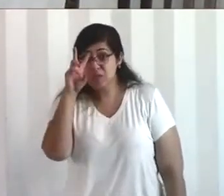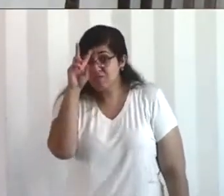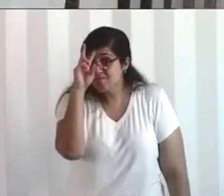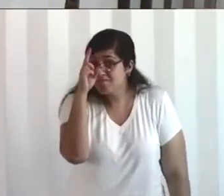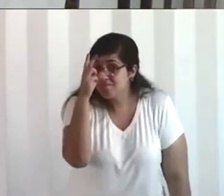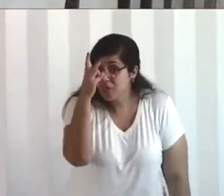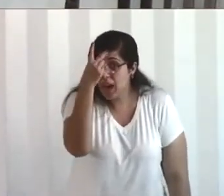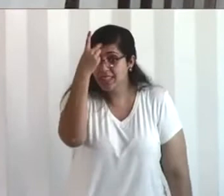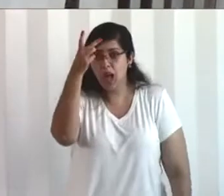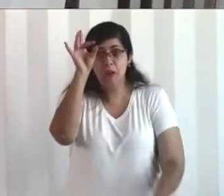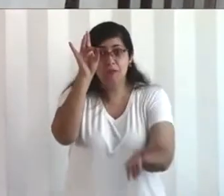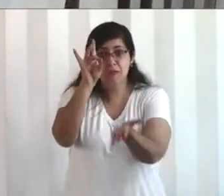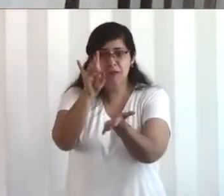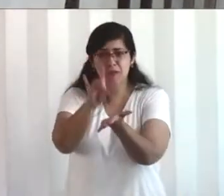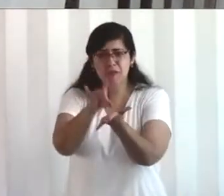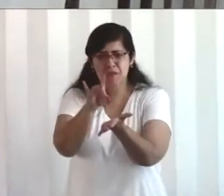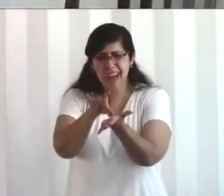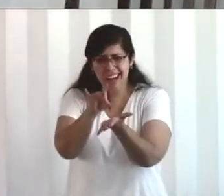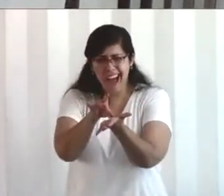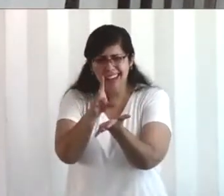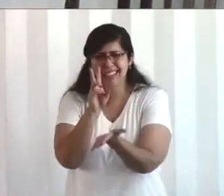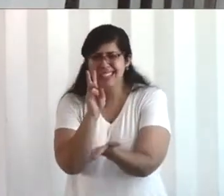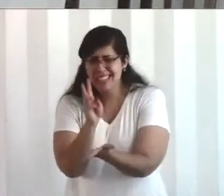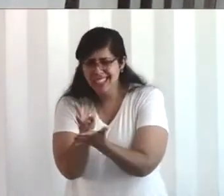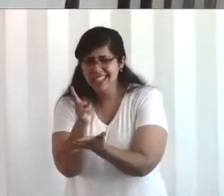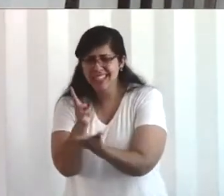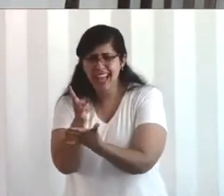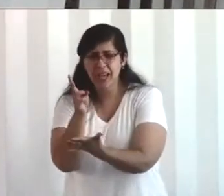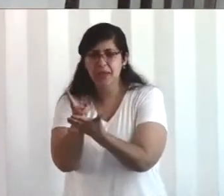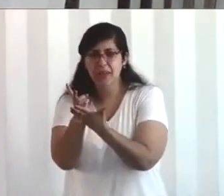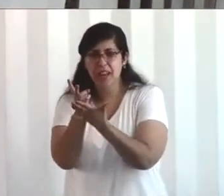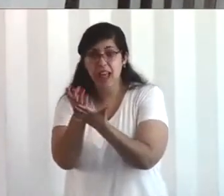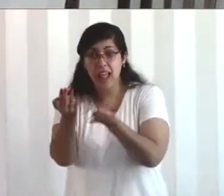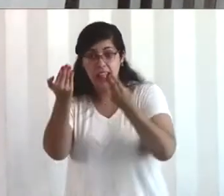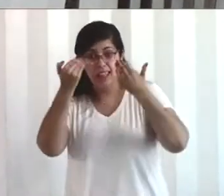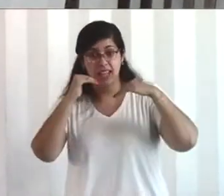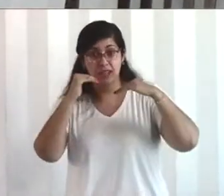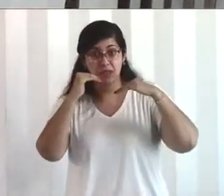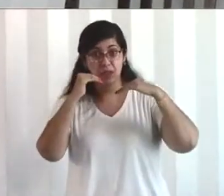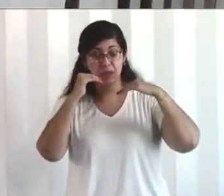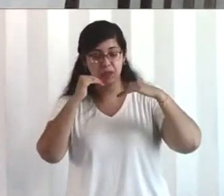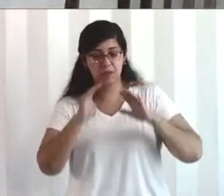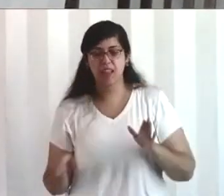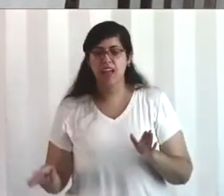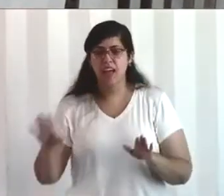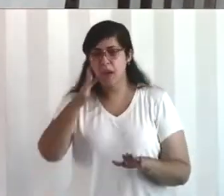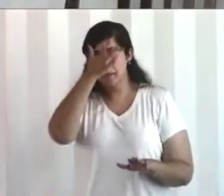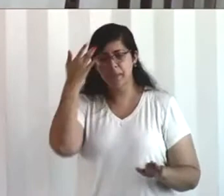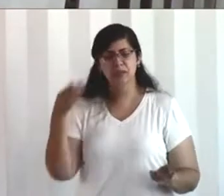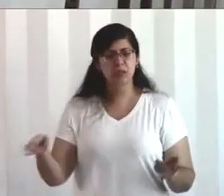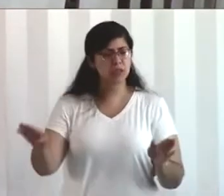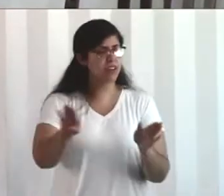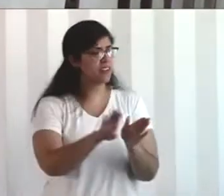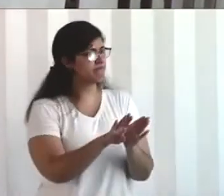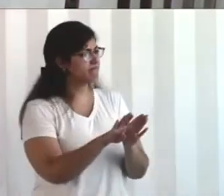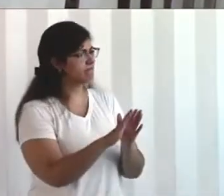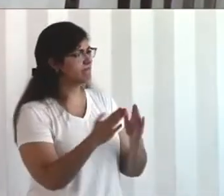uma forma externa para a pessoa que adentra a igreja, o início de uma vida